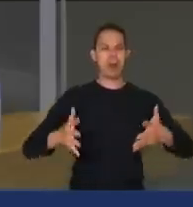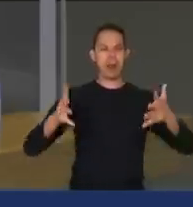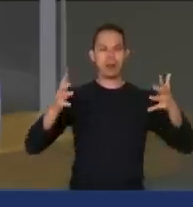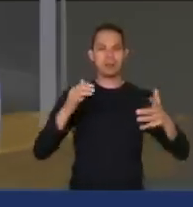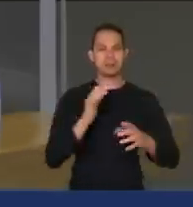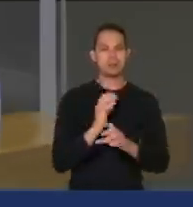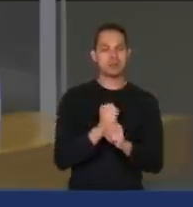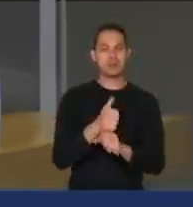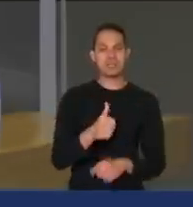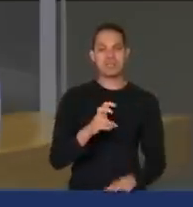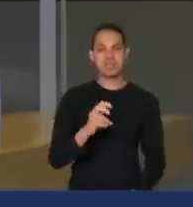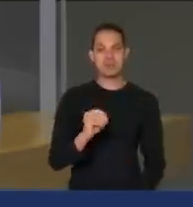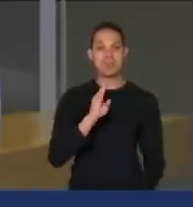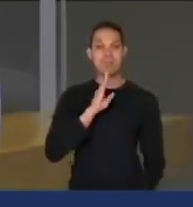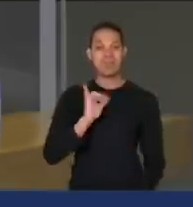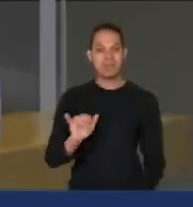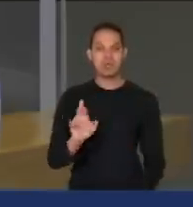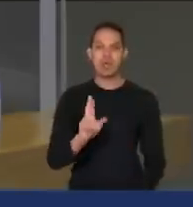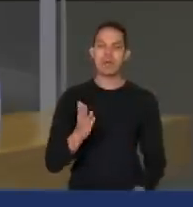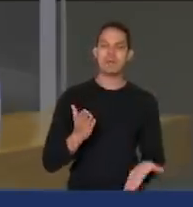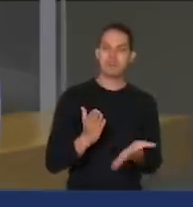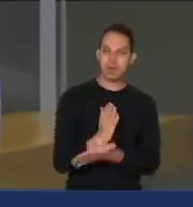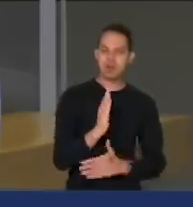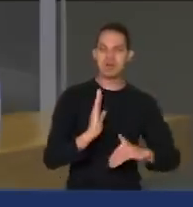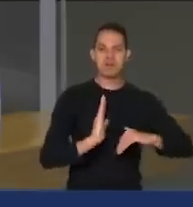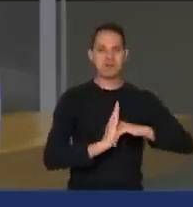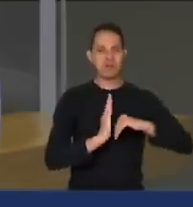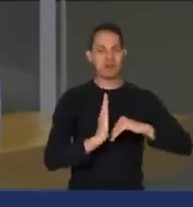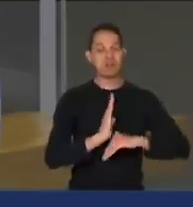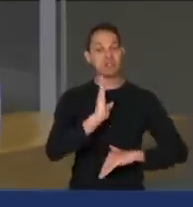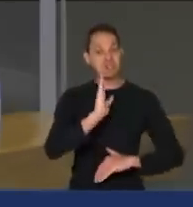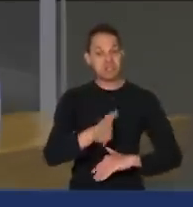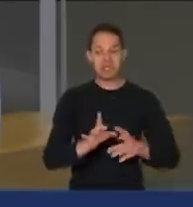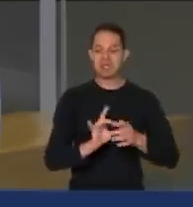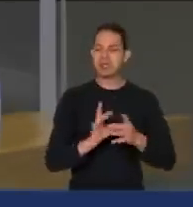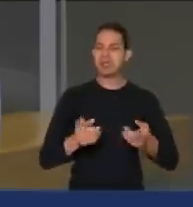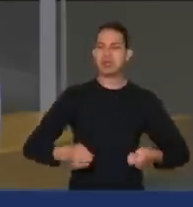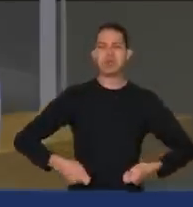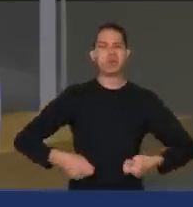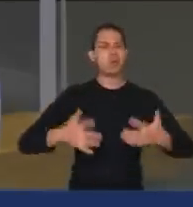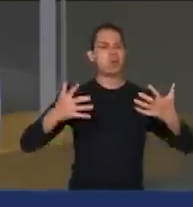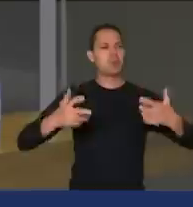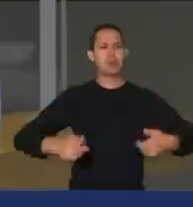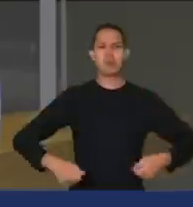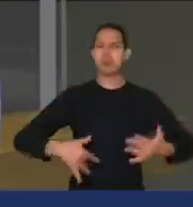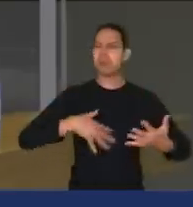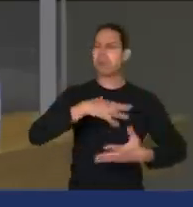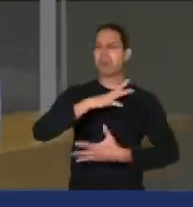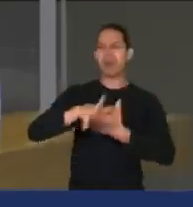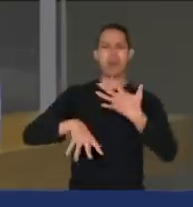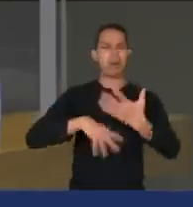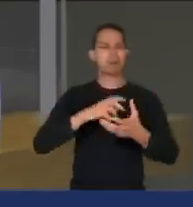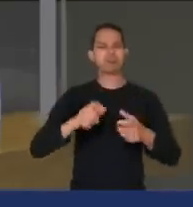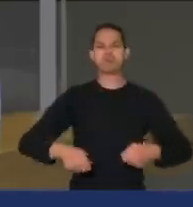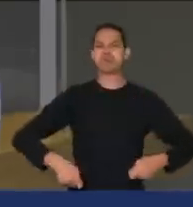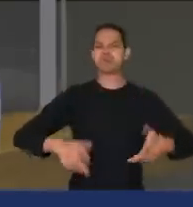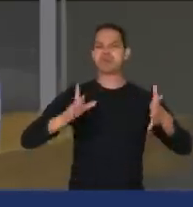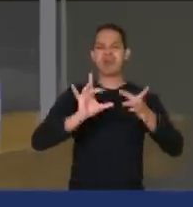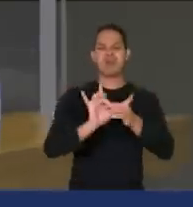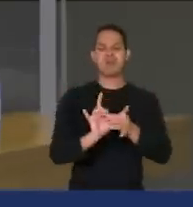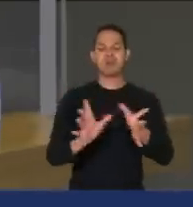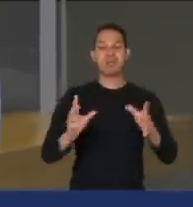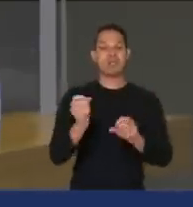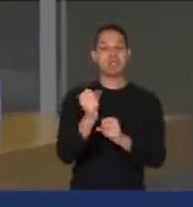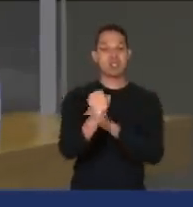bilhões de reais, foi aprovado no Senado da República, com licença para gastar, com carta branca, com cheque em branco, né, de